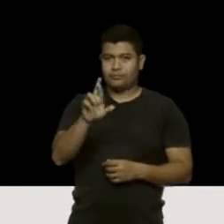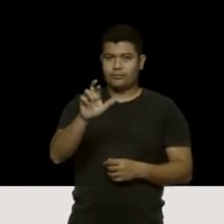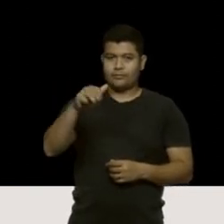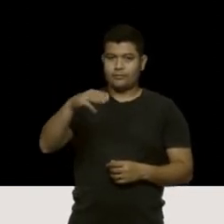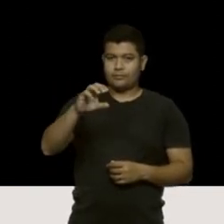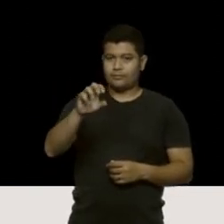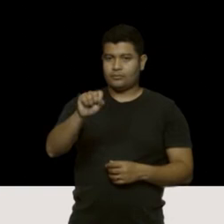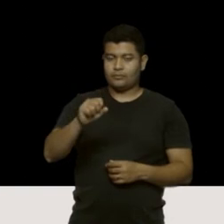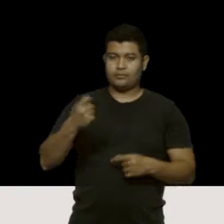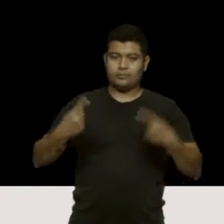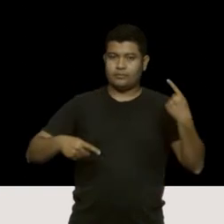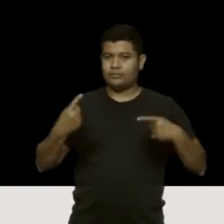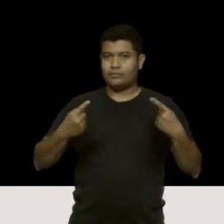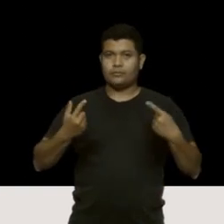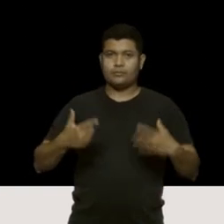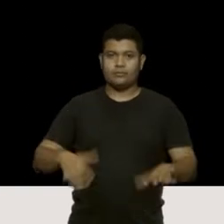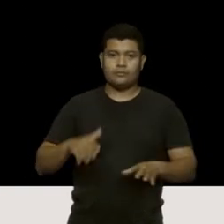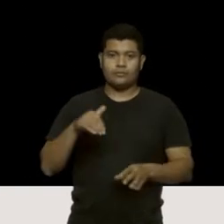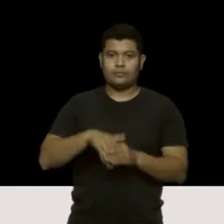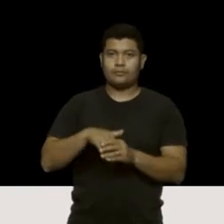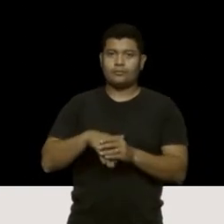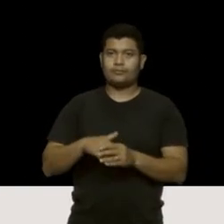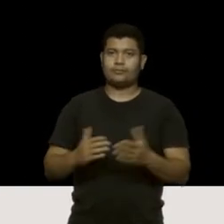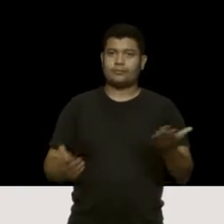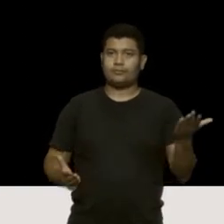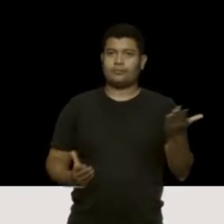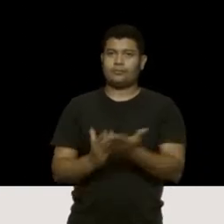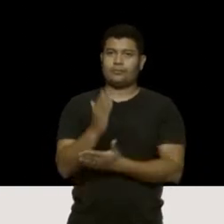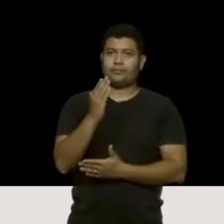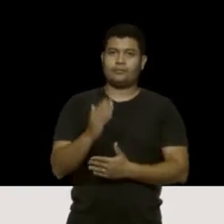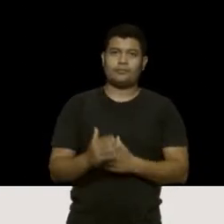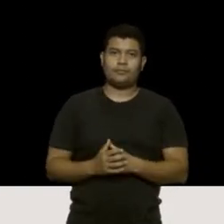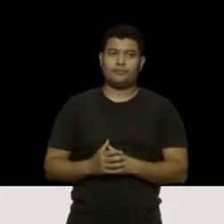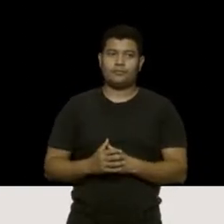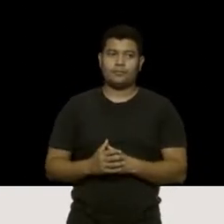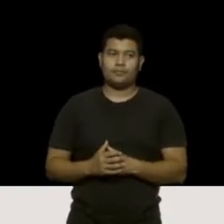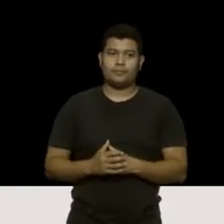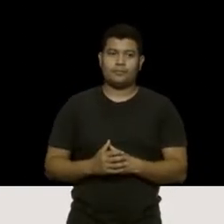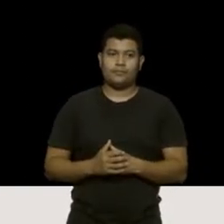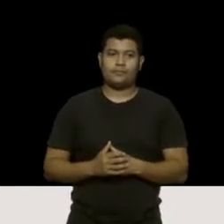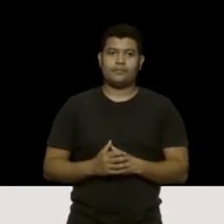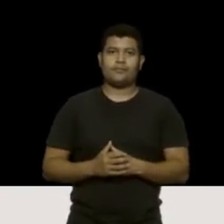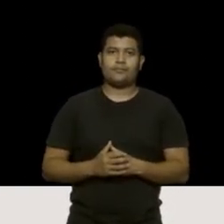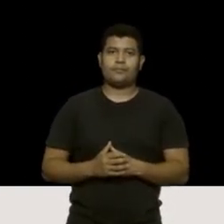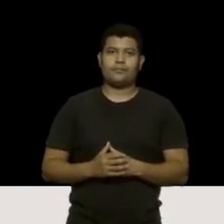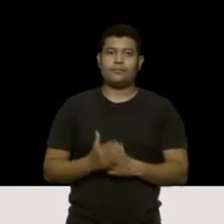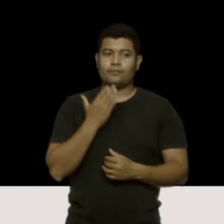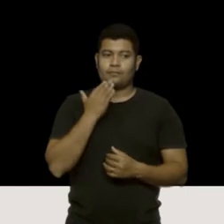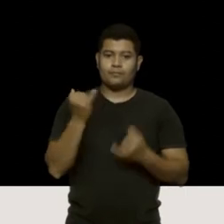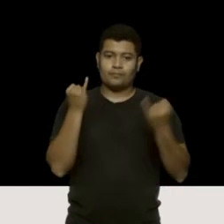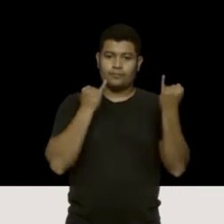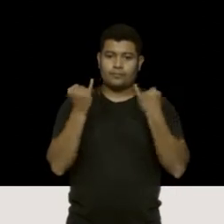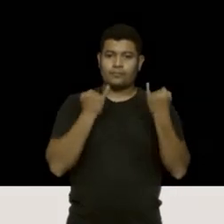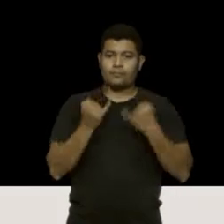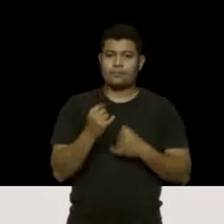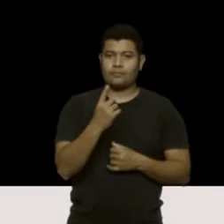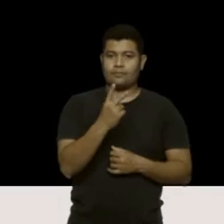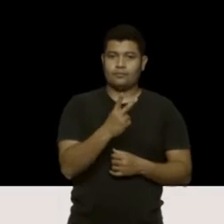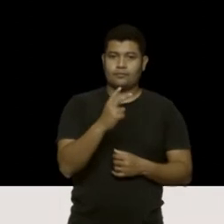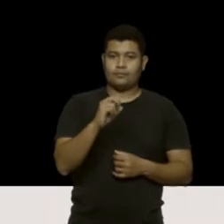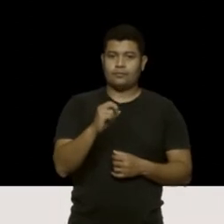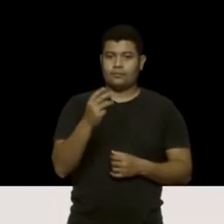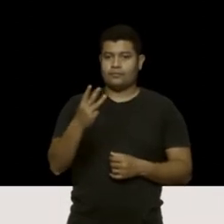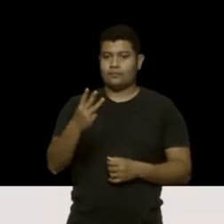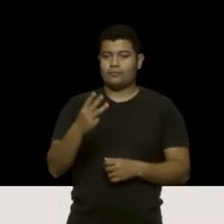Em discussão, em votação, aprovado. Pedido de informação